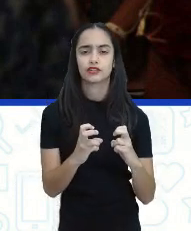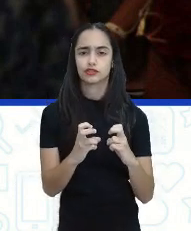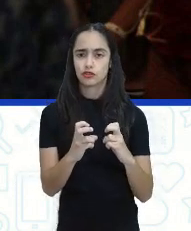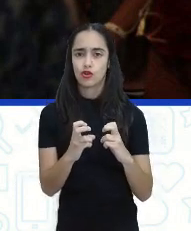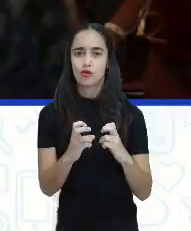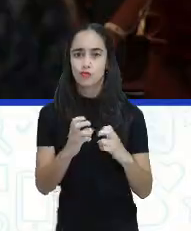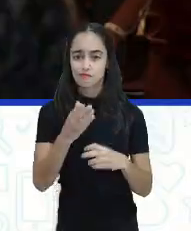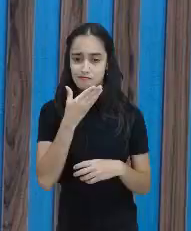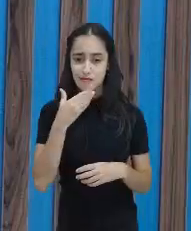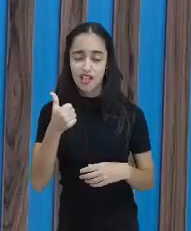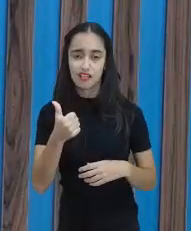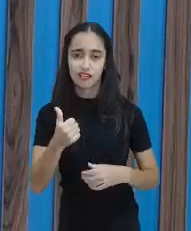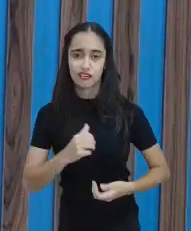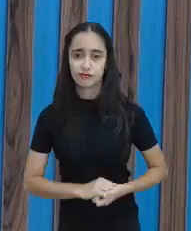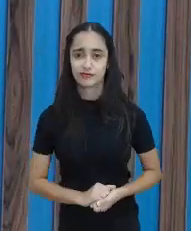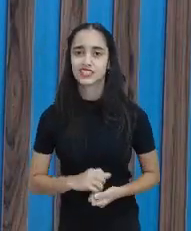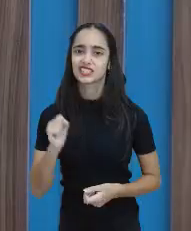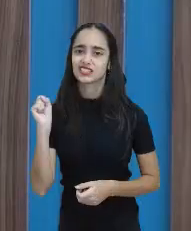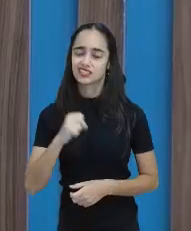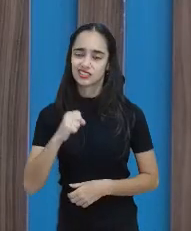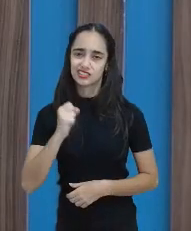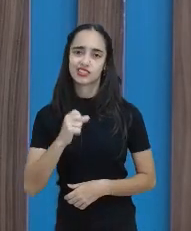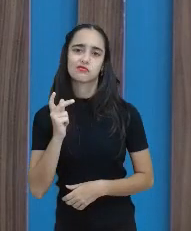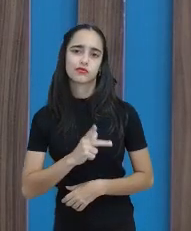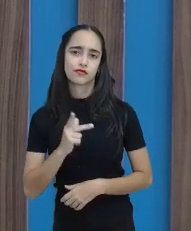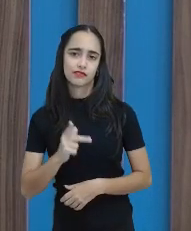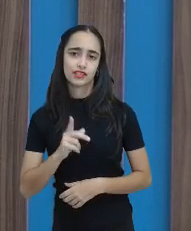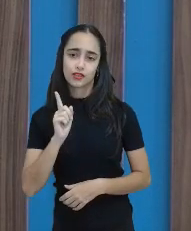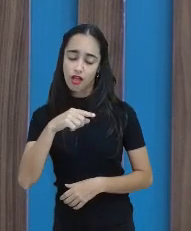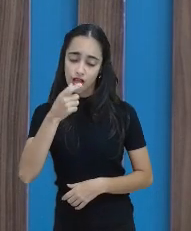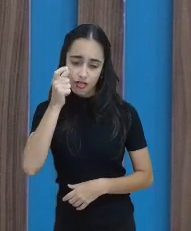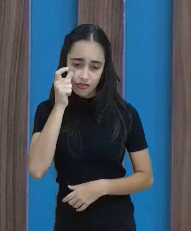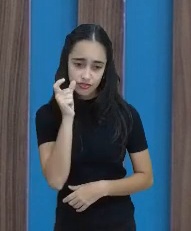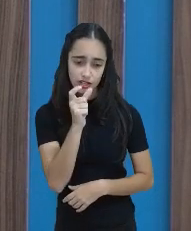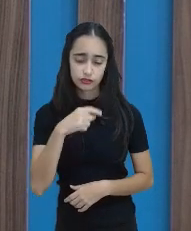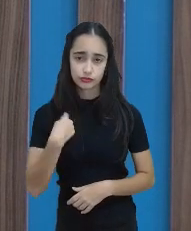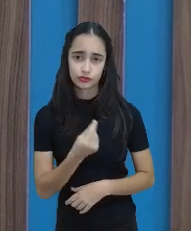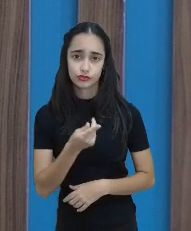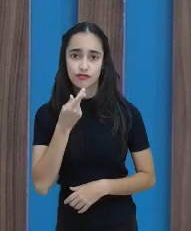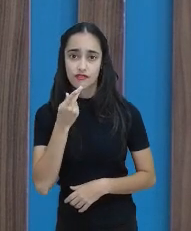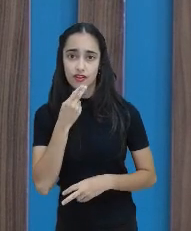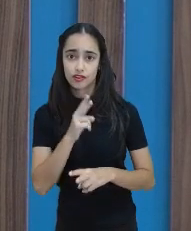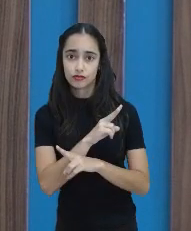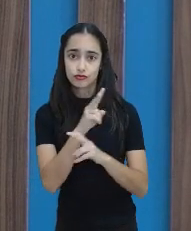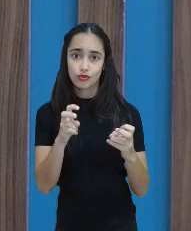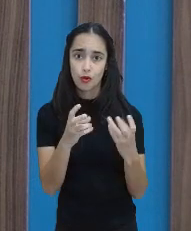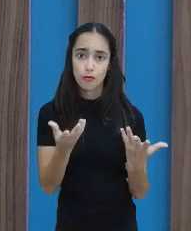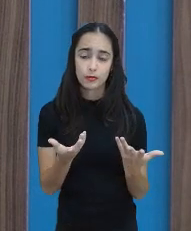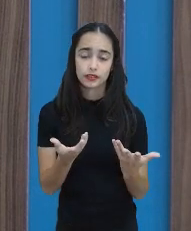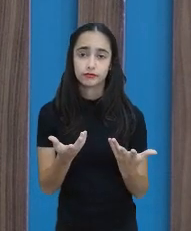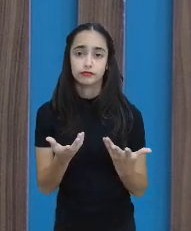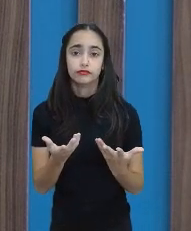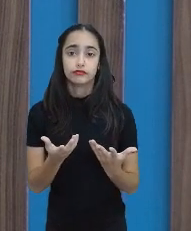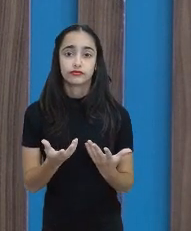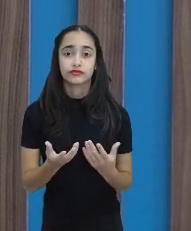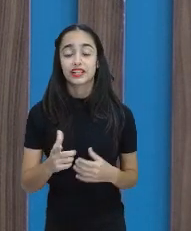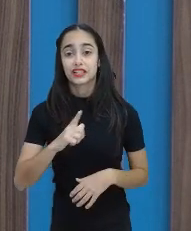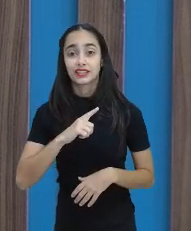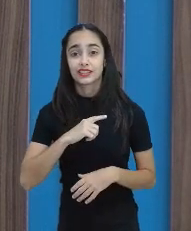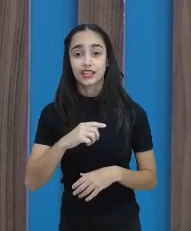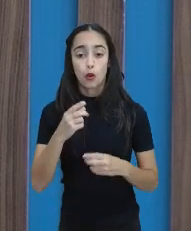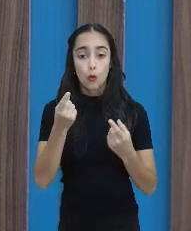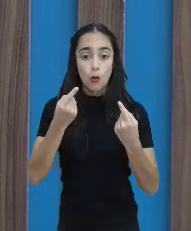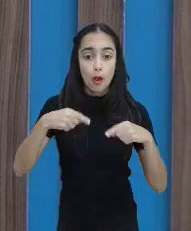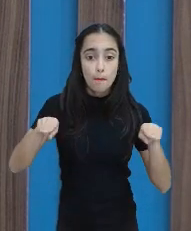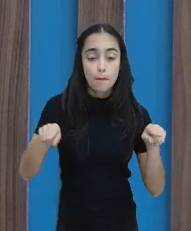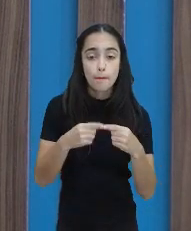né? Exatamente, professor Giorgio, é interessante a gente falar, né, como parafraseando aqui aquela música de Chico Sainz, que a cidade